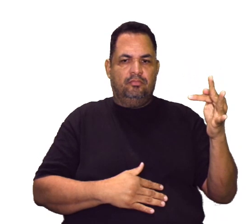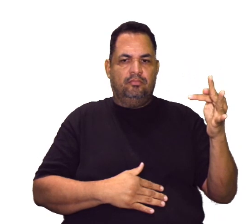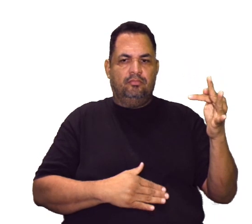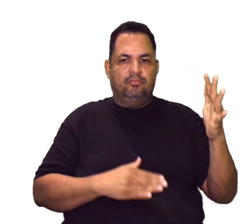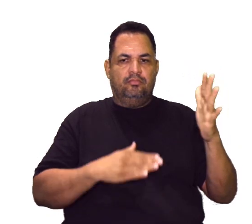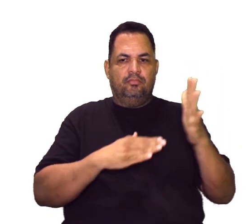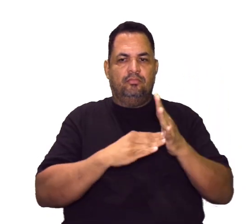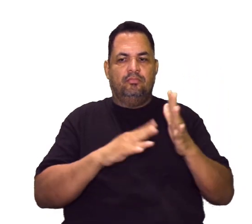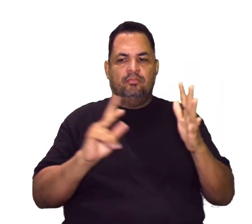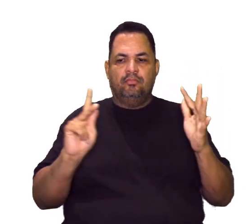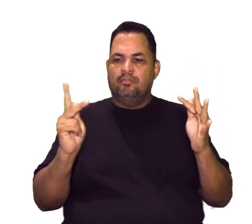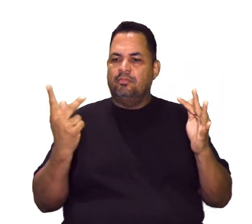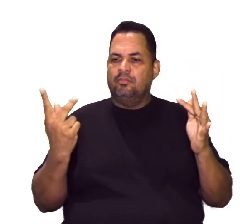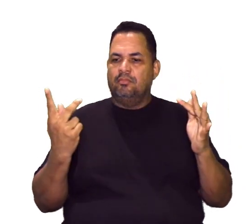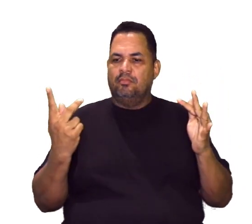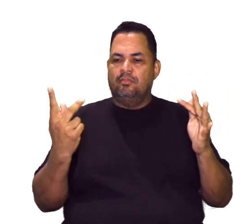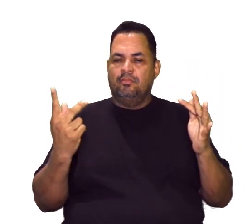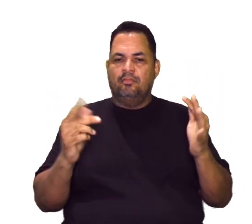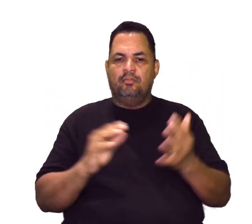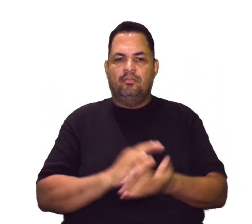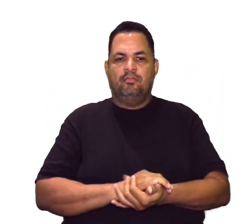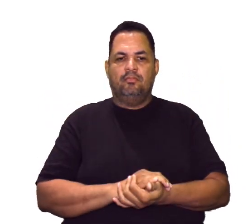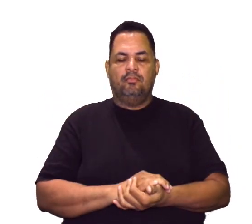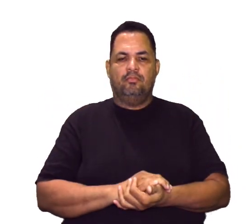vamos até o hidrogênio.